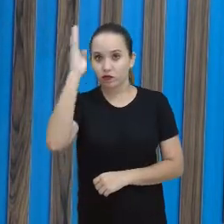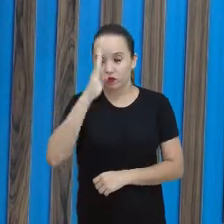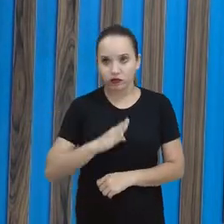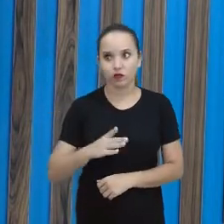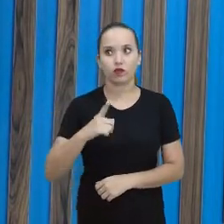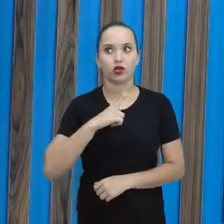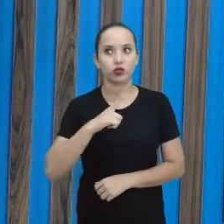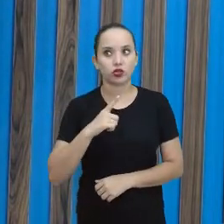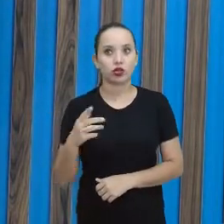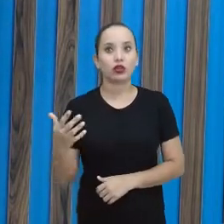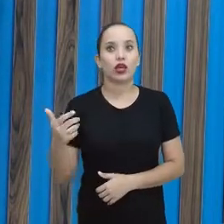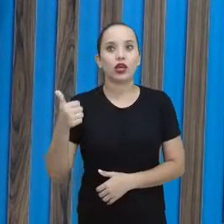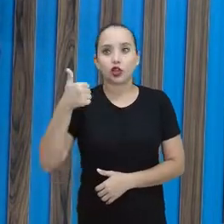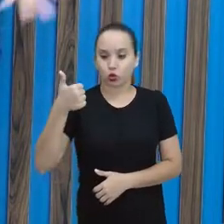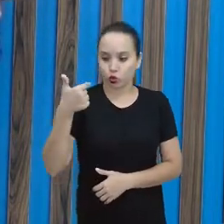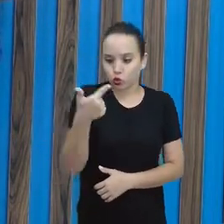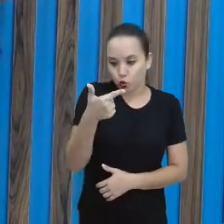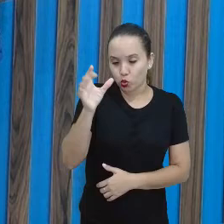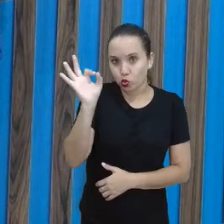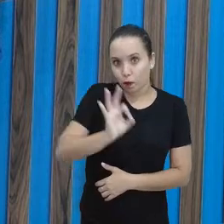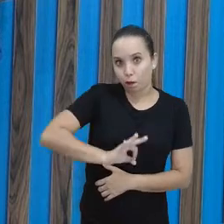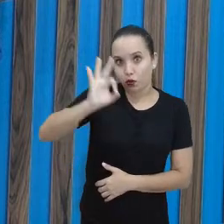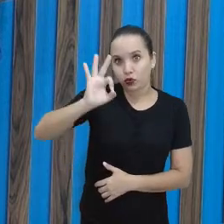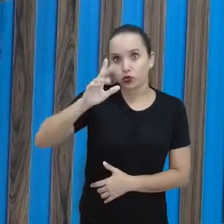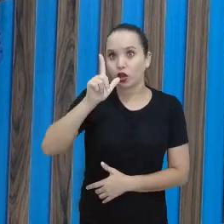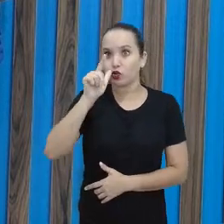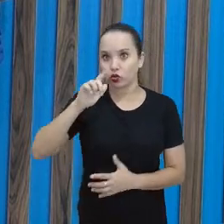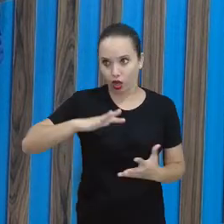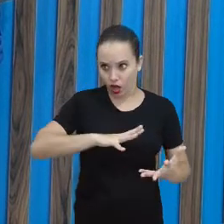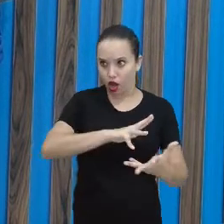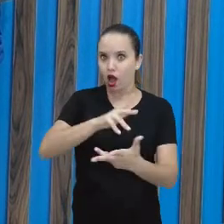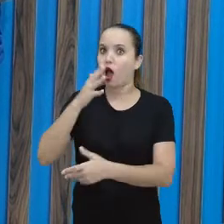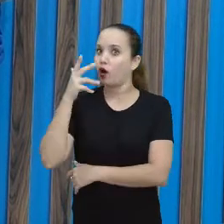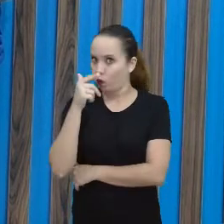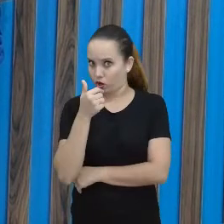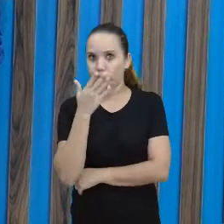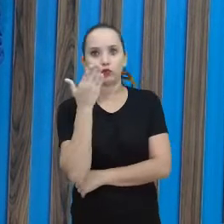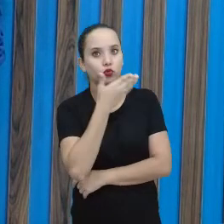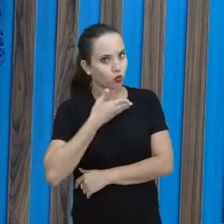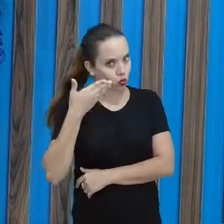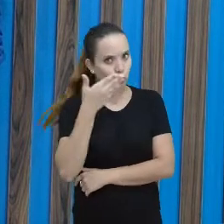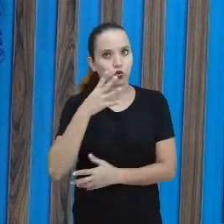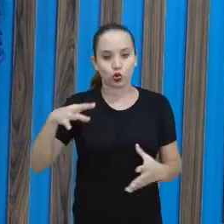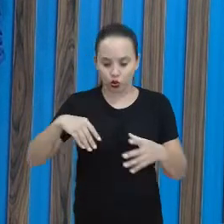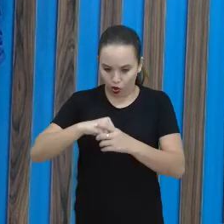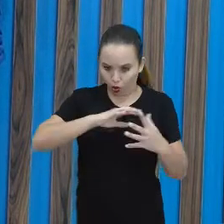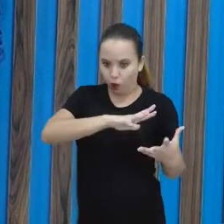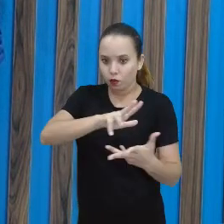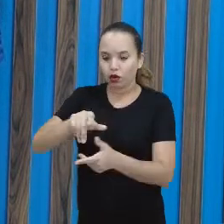de 12% de toda a água doce do planeta. E isso é muita coisa para um país